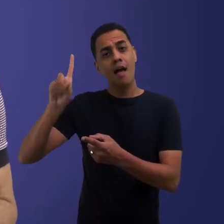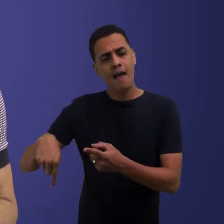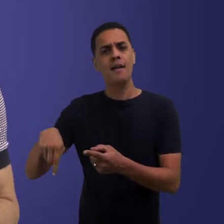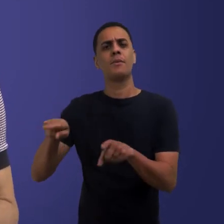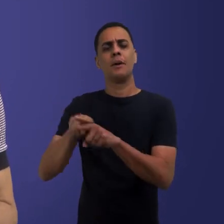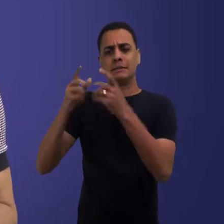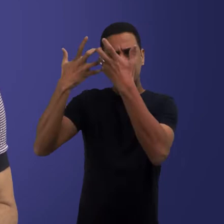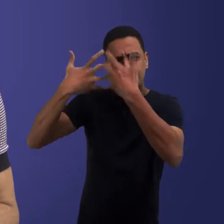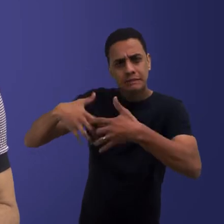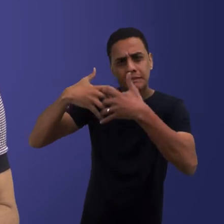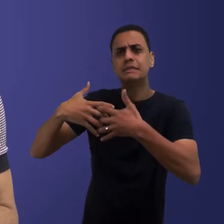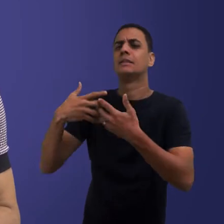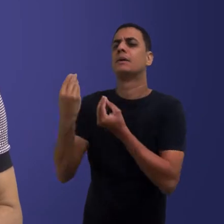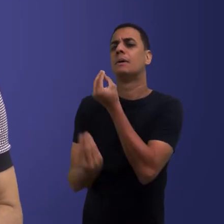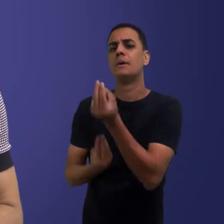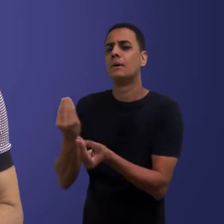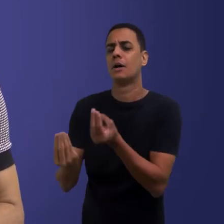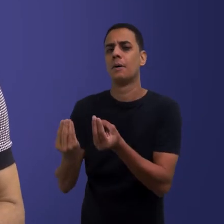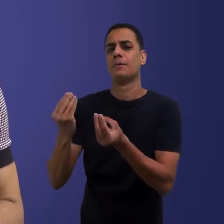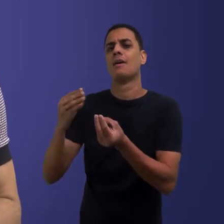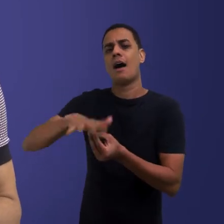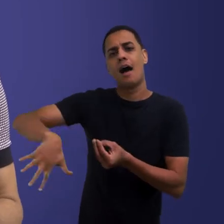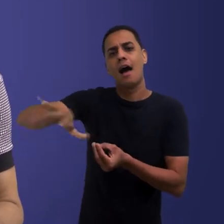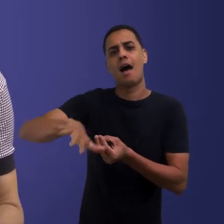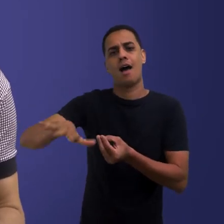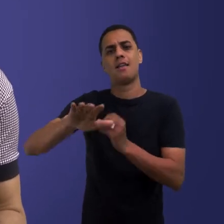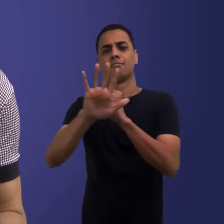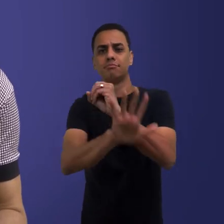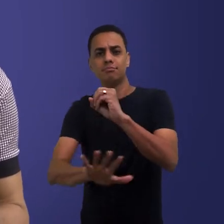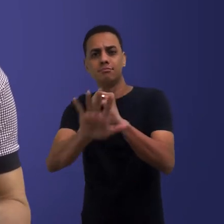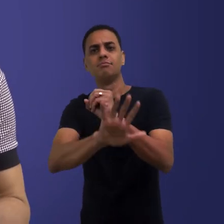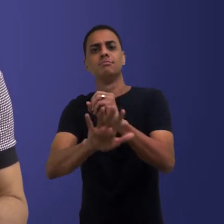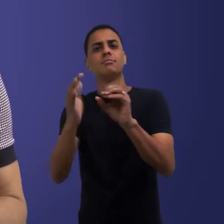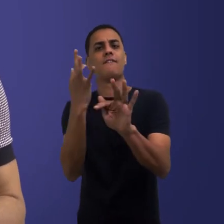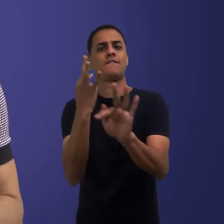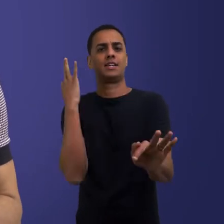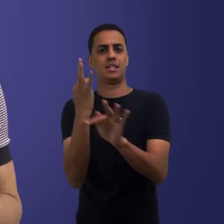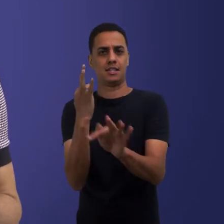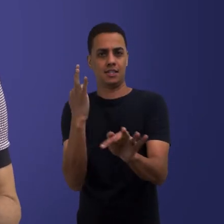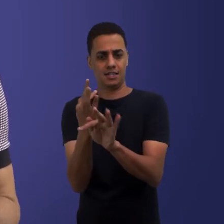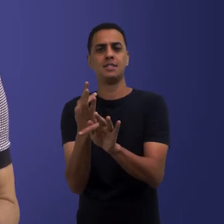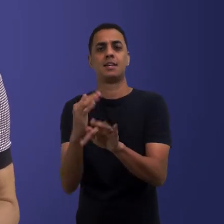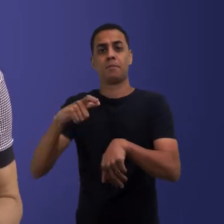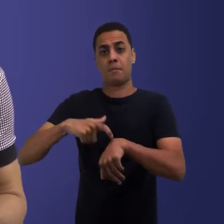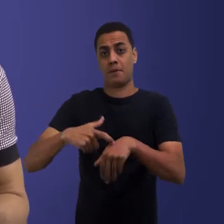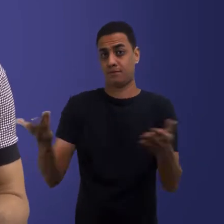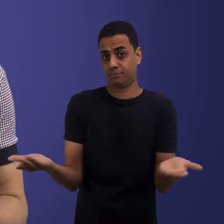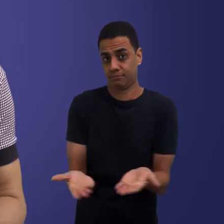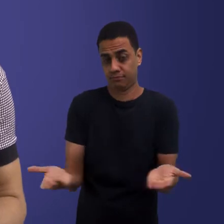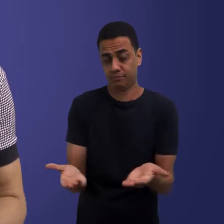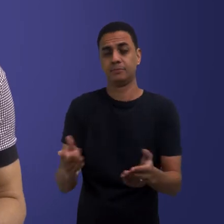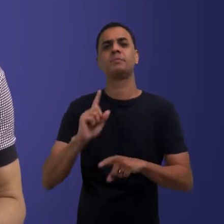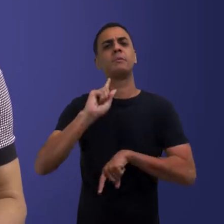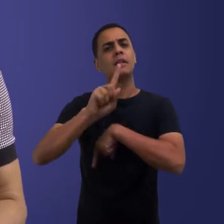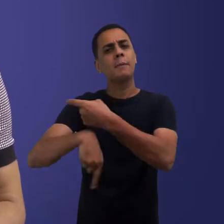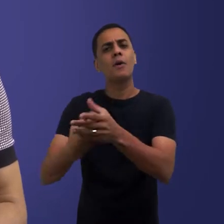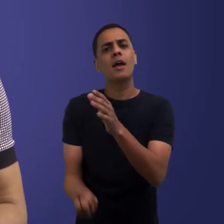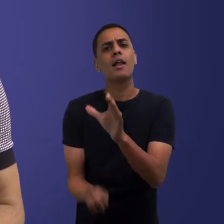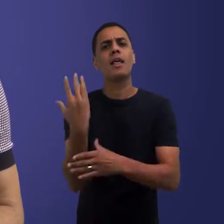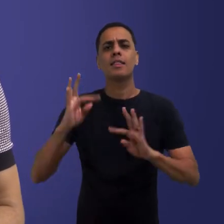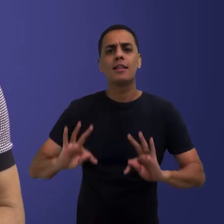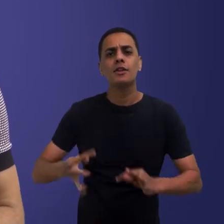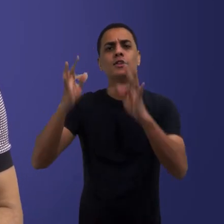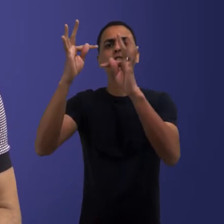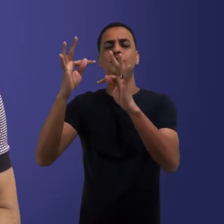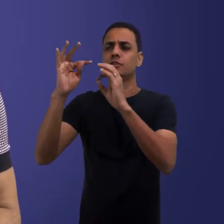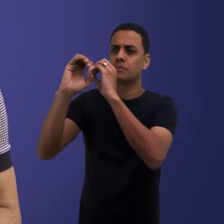grandes enigmas da astrofísica contemporânea. Os séculos XX e XXI testemunham o desenvolvimento de